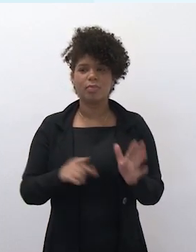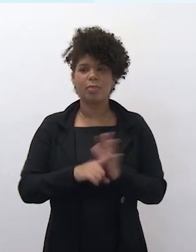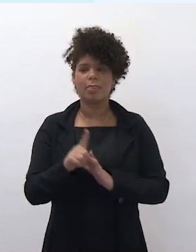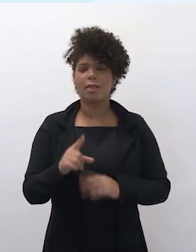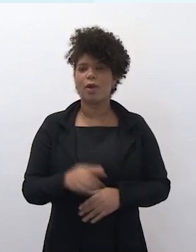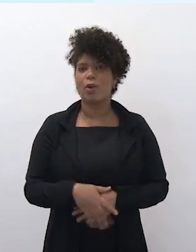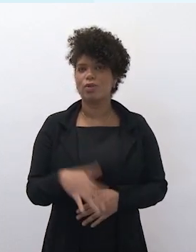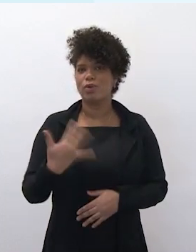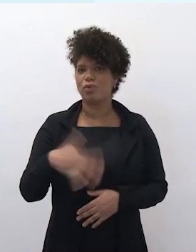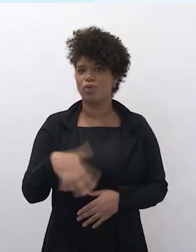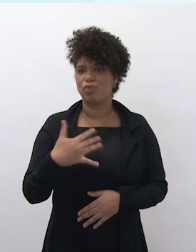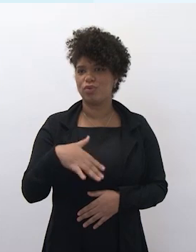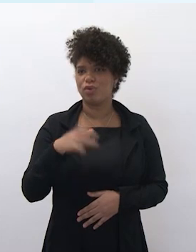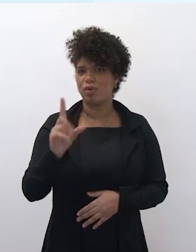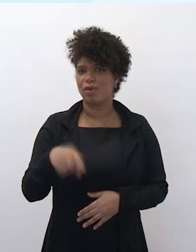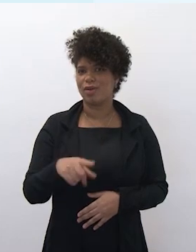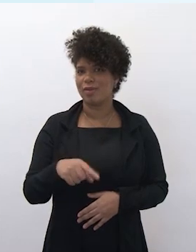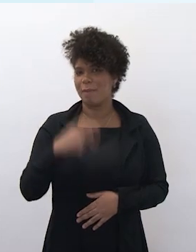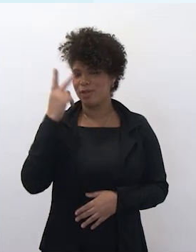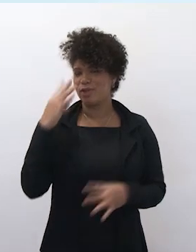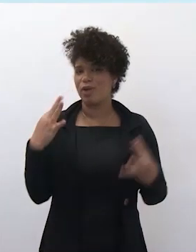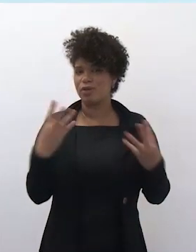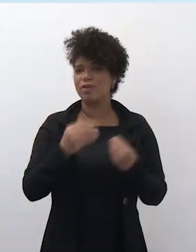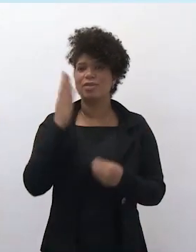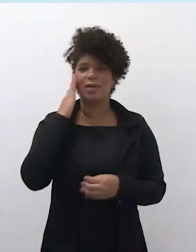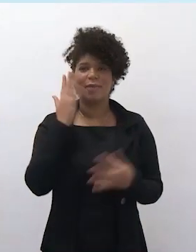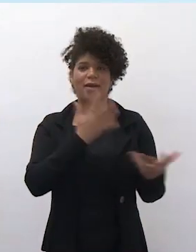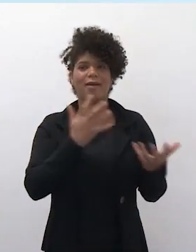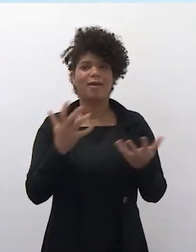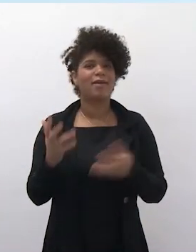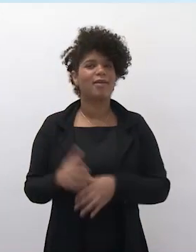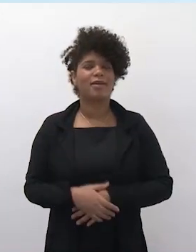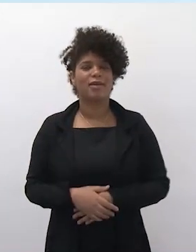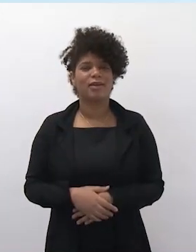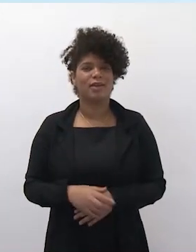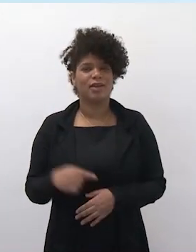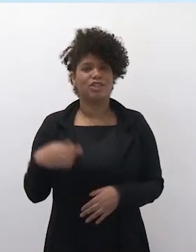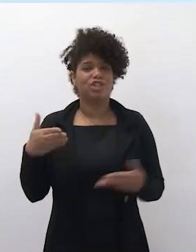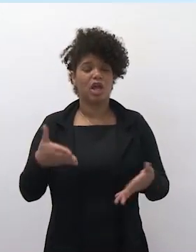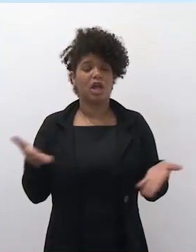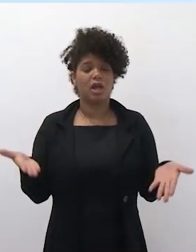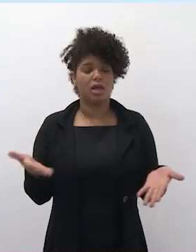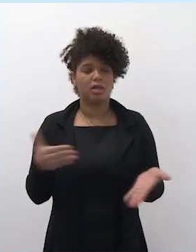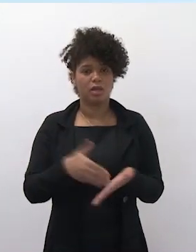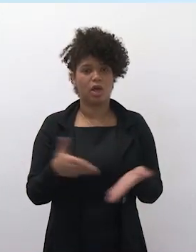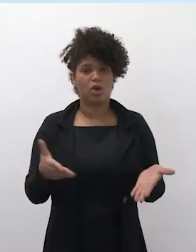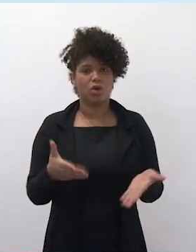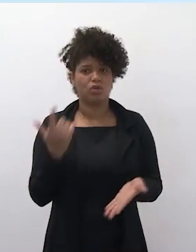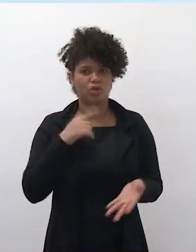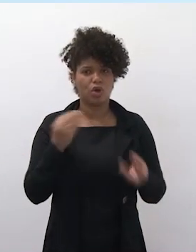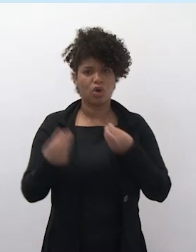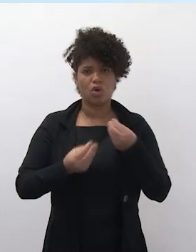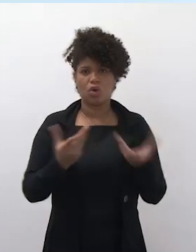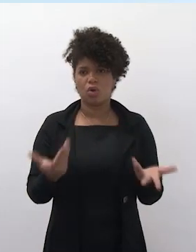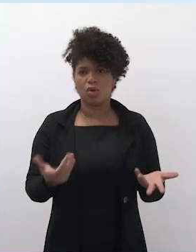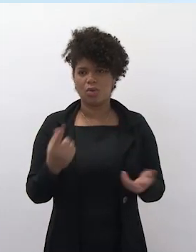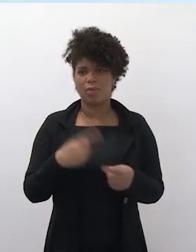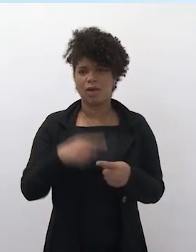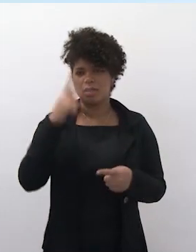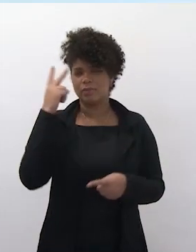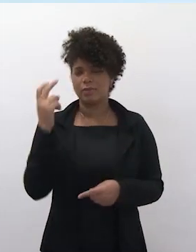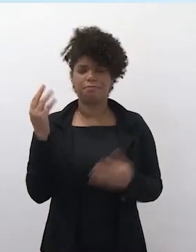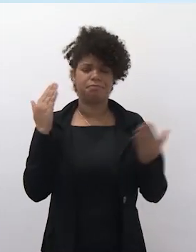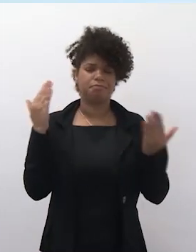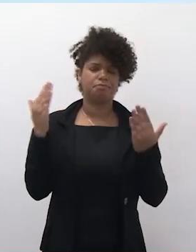milhão, né? O que todo mundo quer saber. Como nós chegamos onde chegamos, né? Por que existe tanta desconfiança